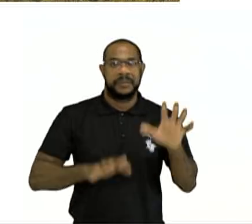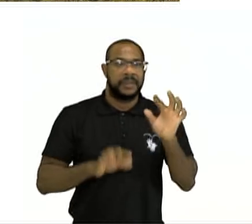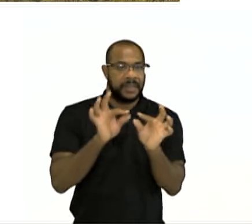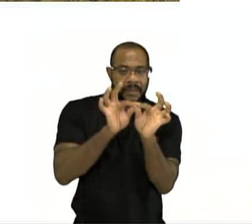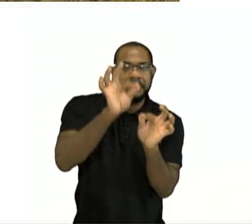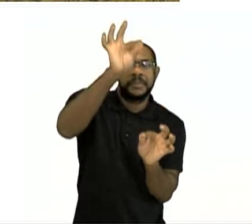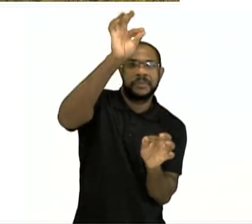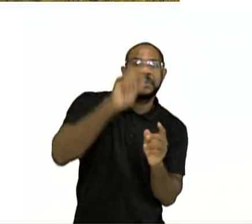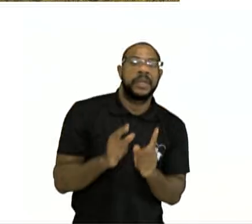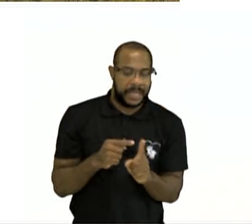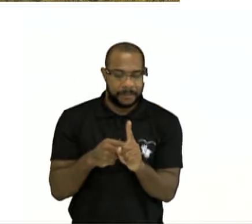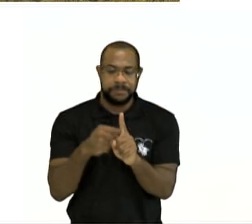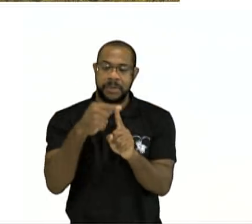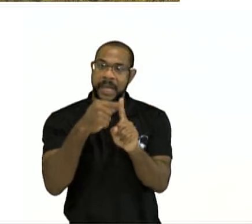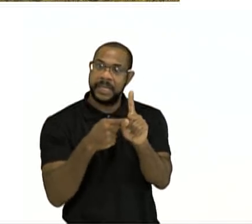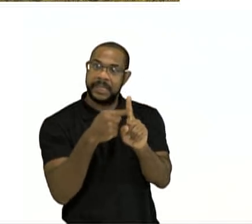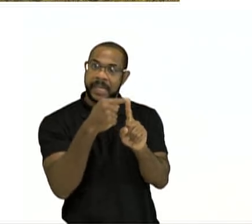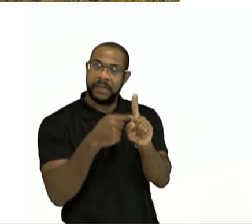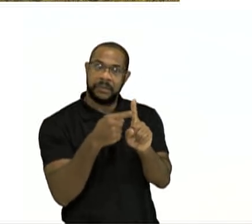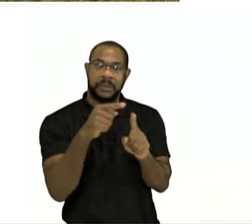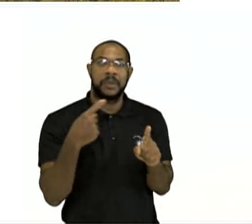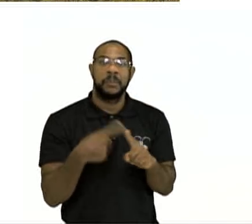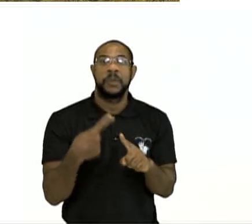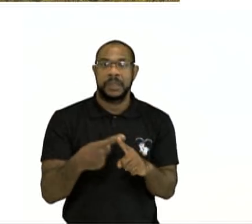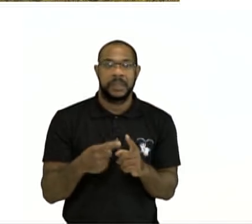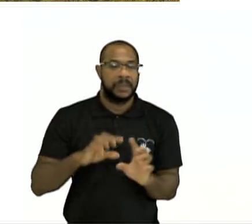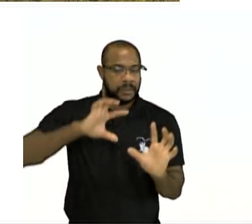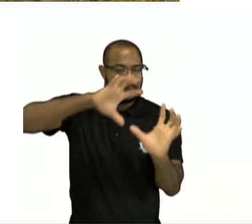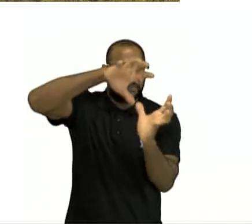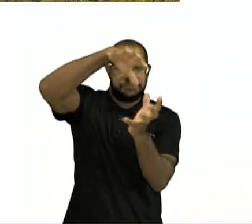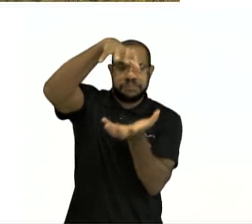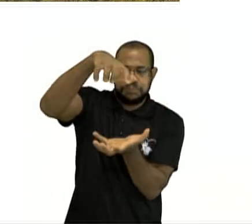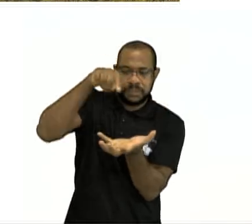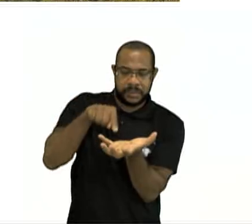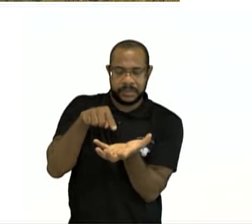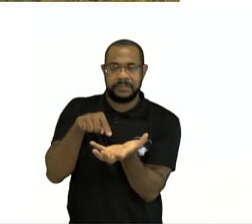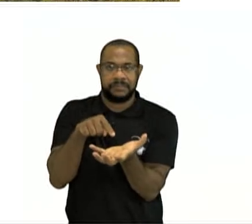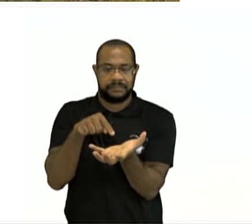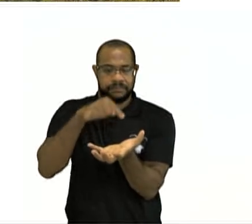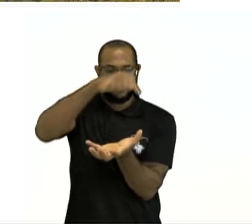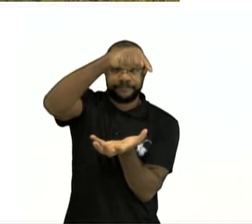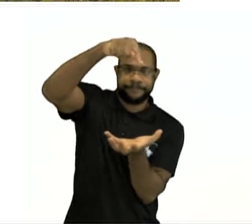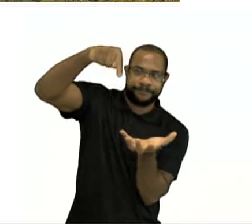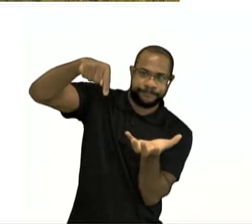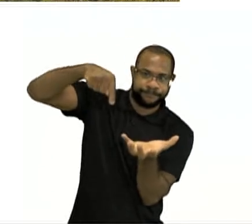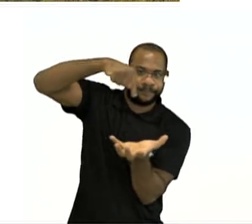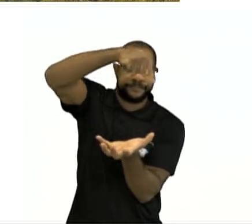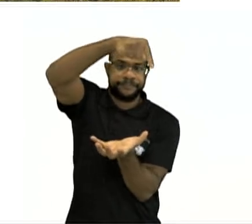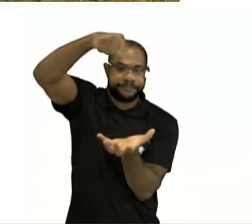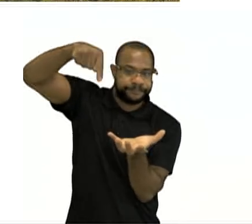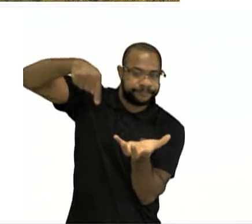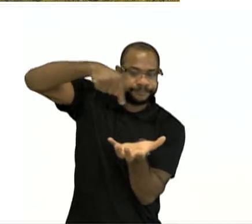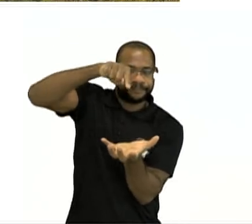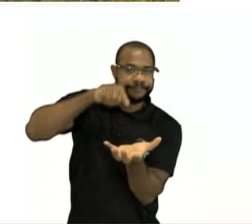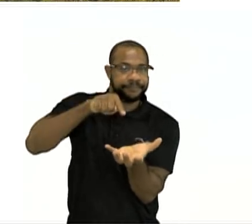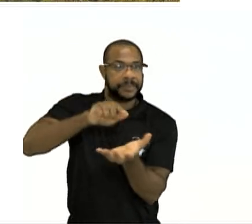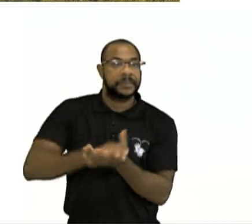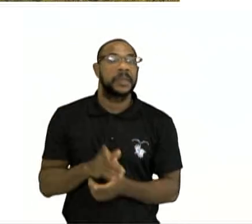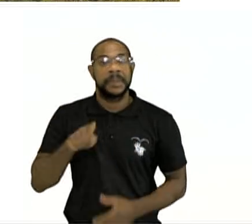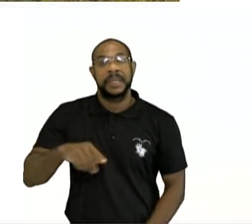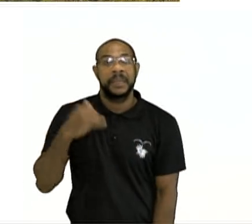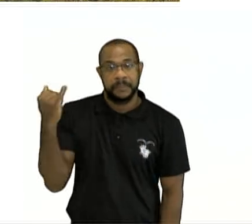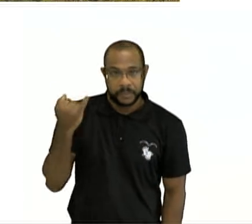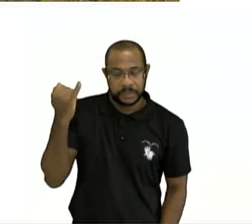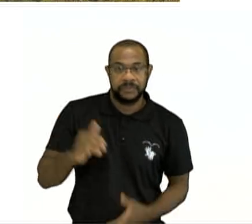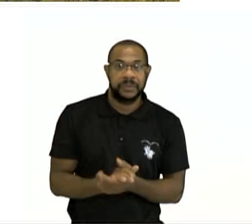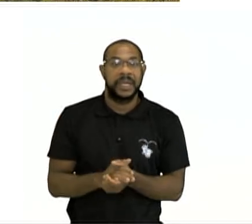em graus, né? Porque a Terra é arredondada, é uma circunferência, então a gente usa a medida em graus. Mas é importante saber que